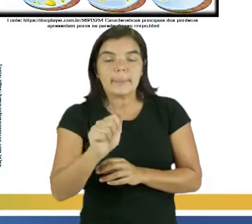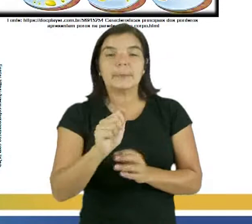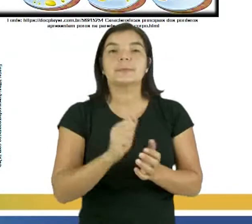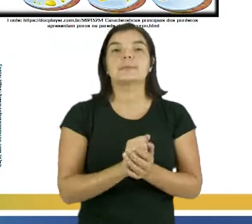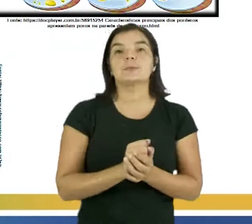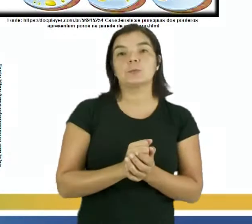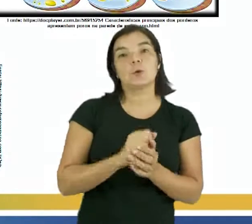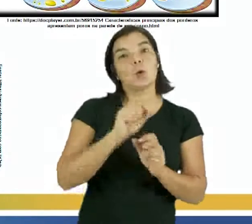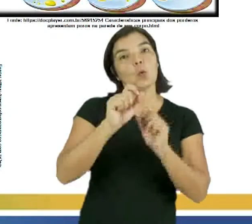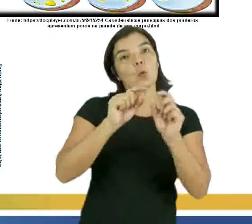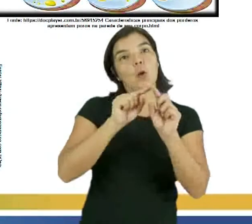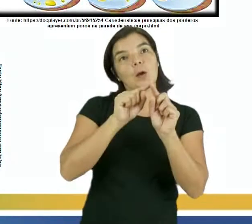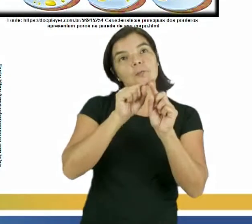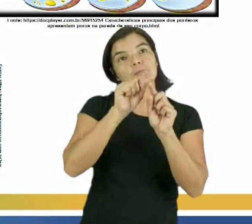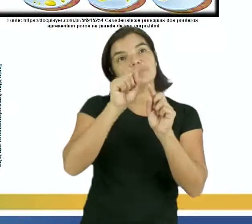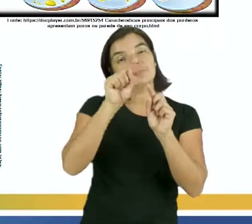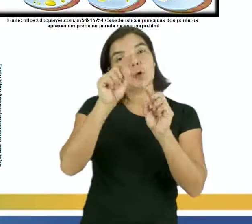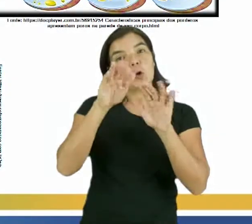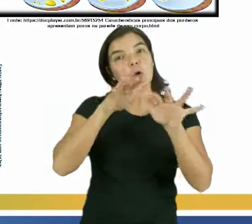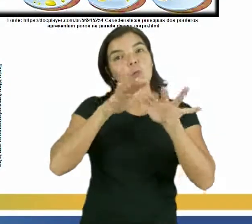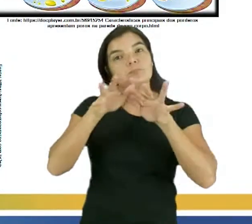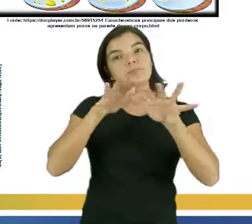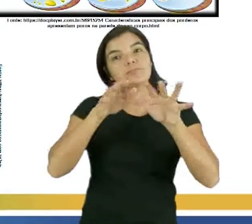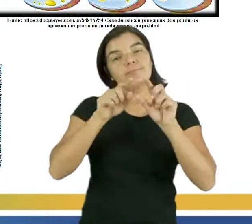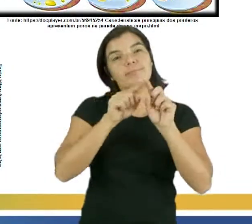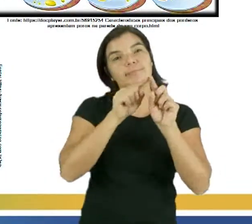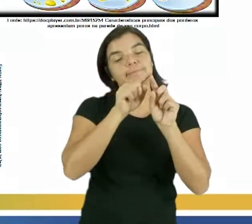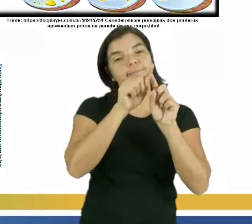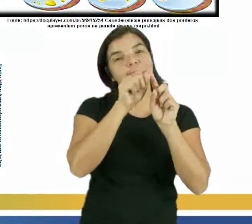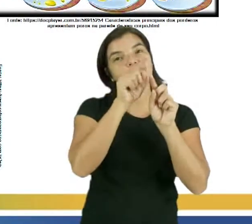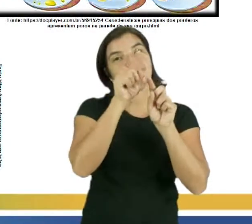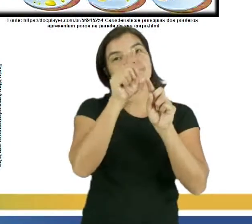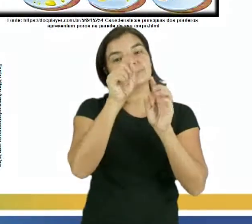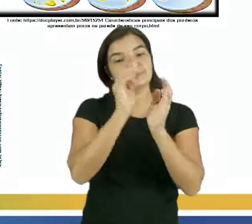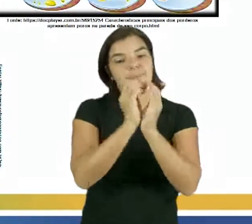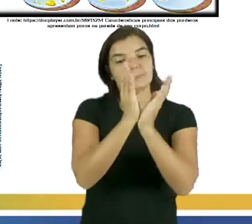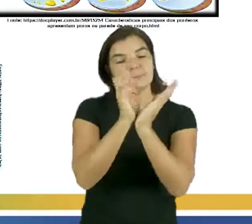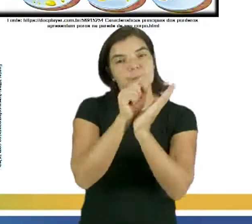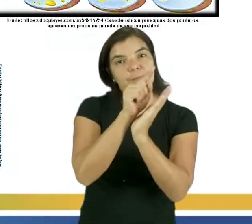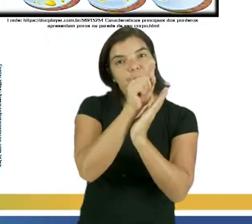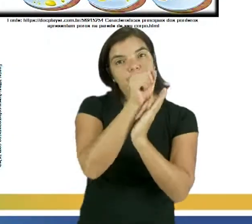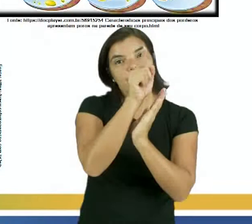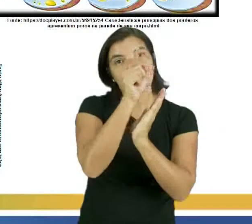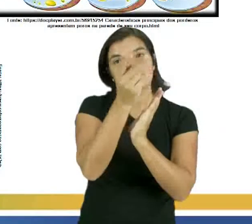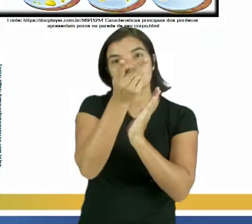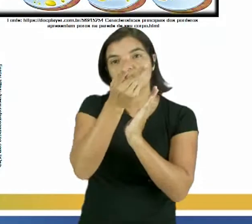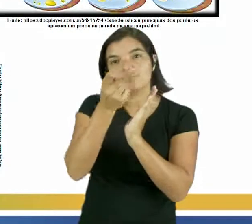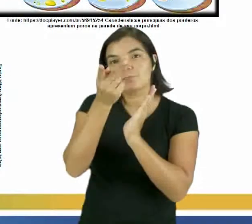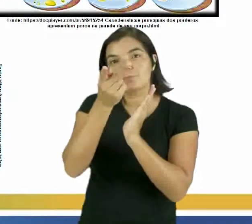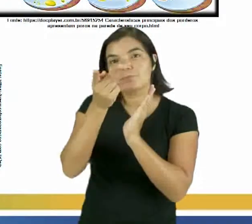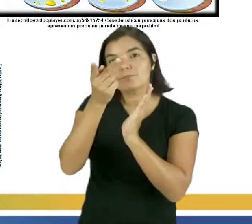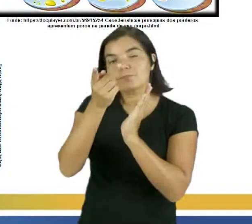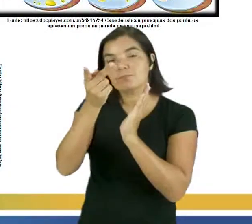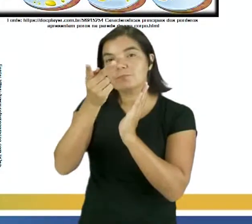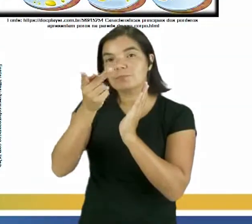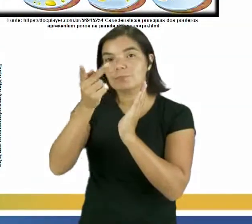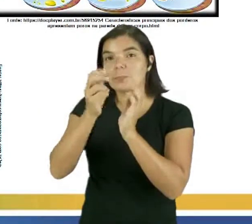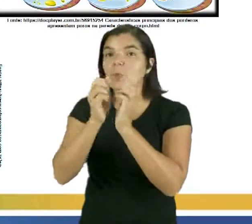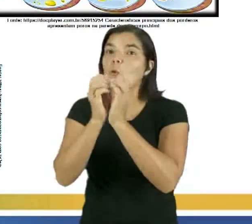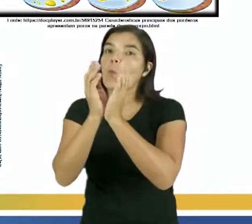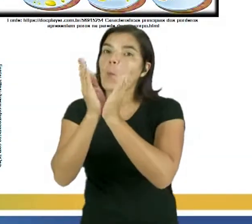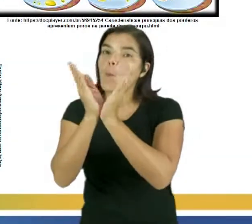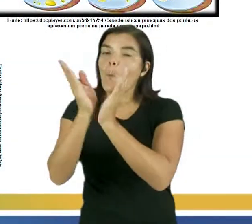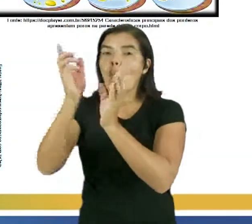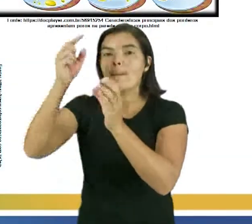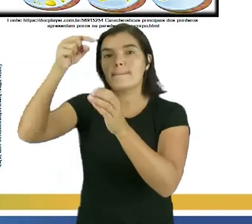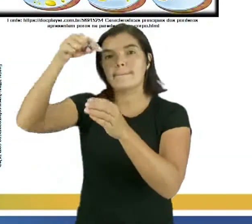masculino é aquele que consegue se locomover. Ele vai sair em busca, né, de um ósculo que esteja aberto